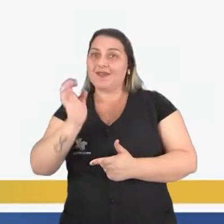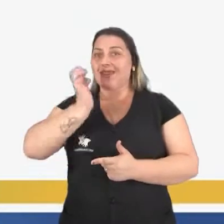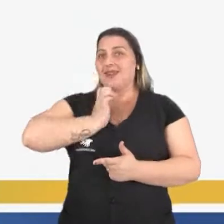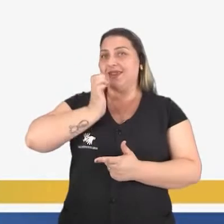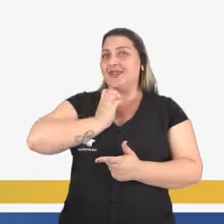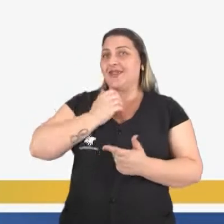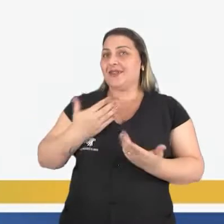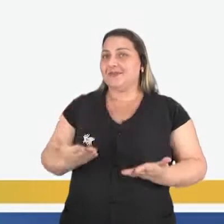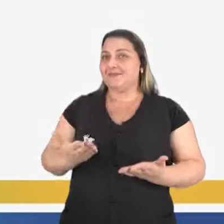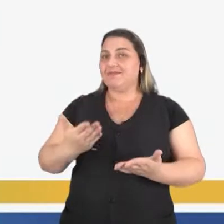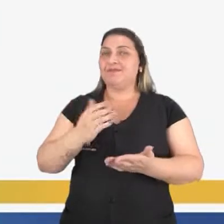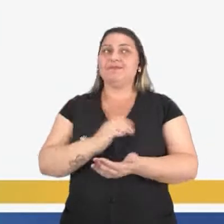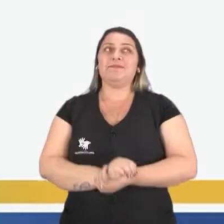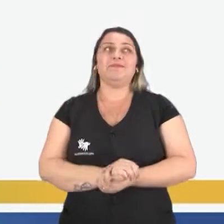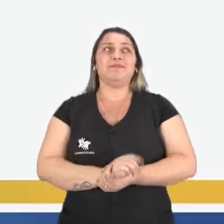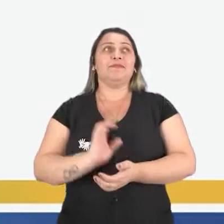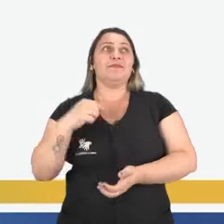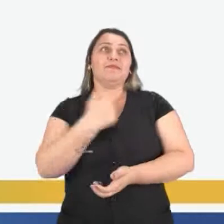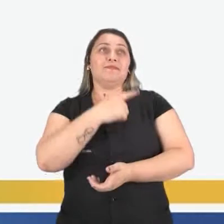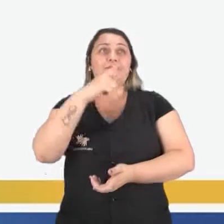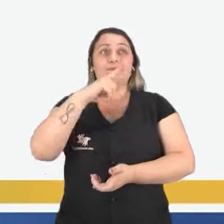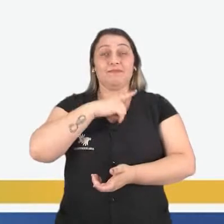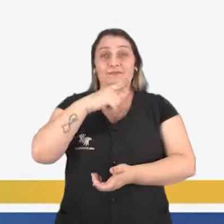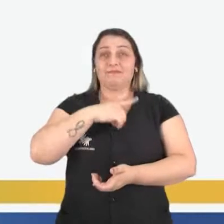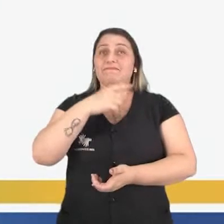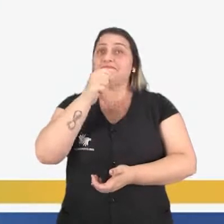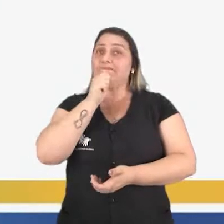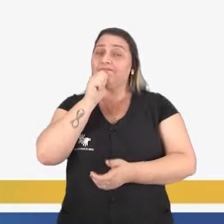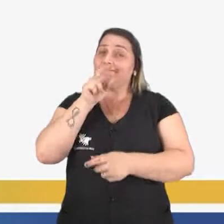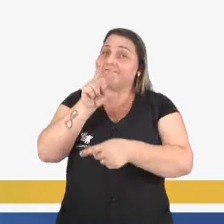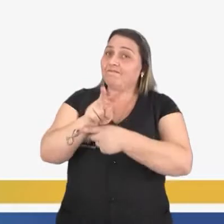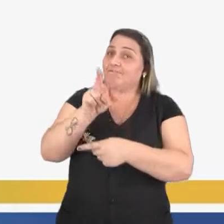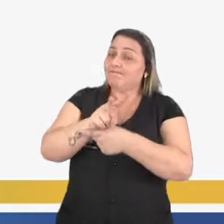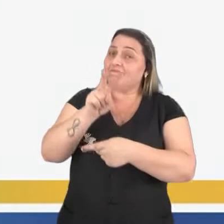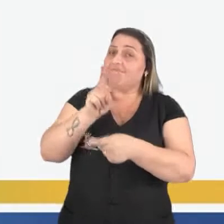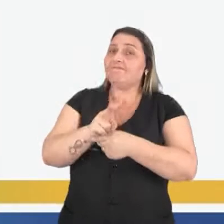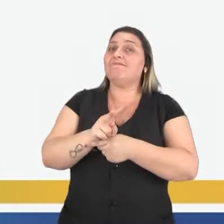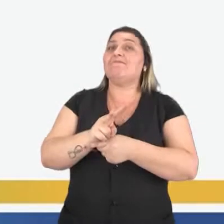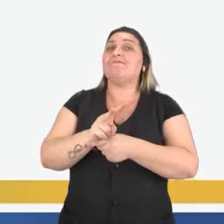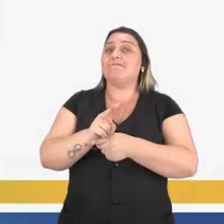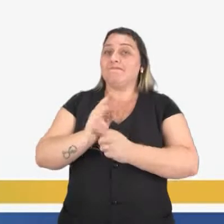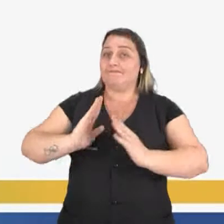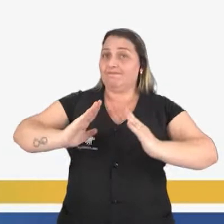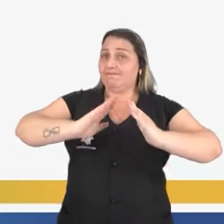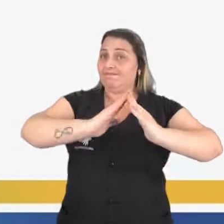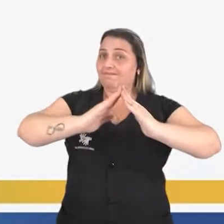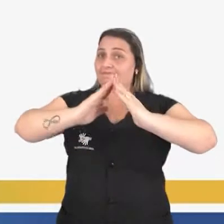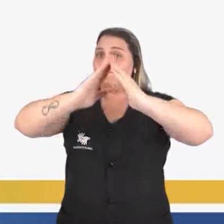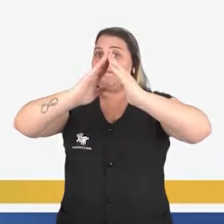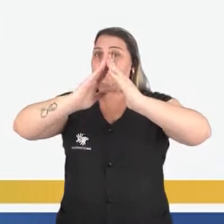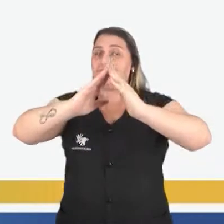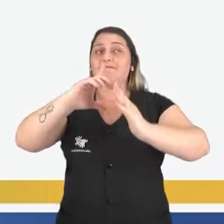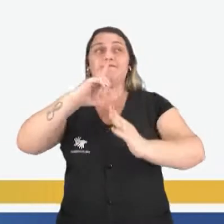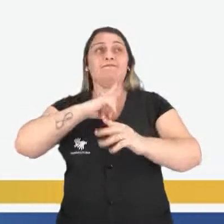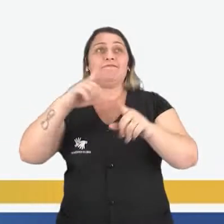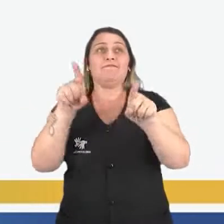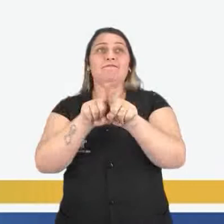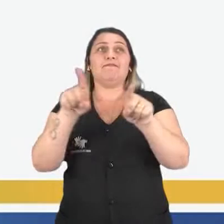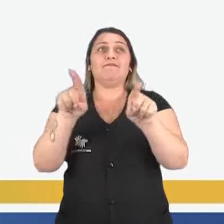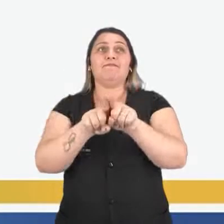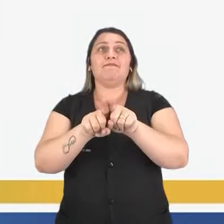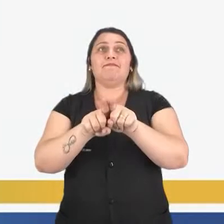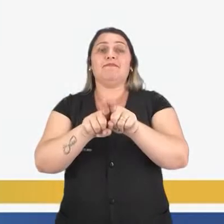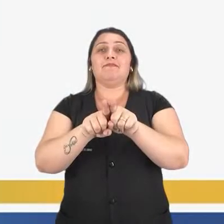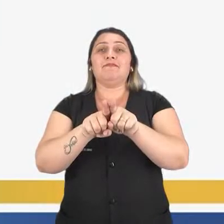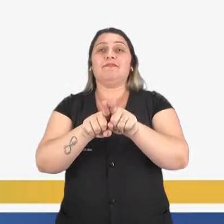rica. Né? Então, nós temos aí que eles ainda preservam as grandes pirâmides, aí nós temos também o deserto